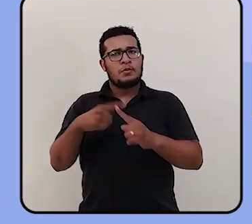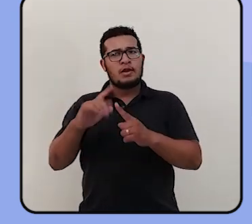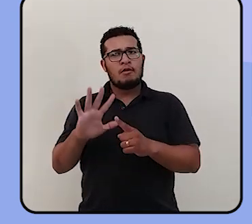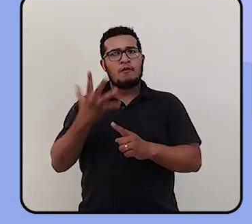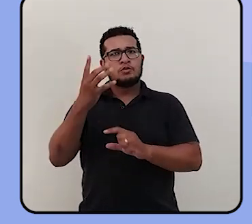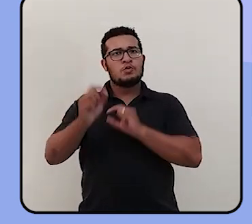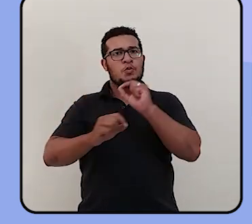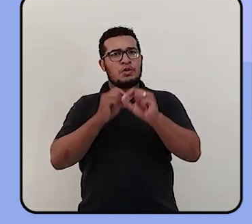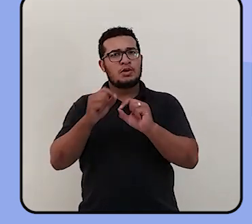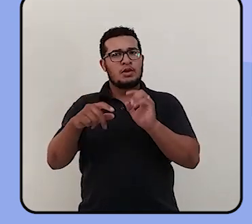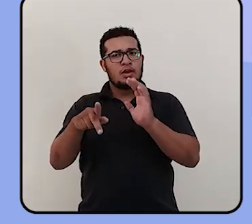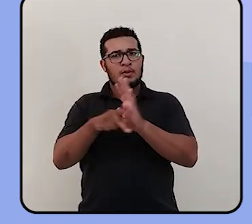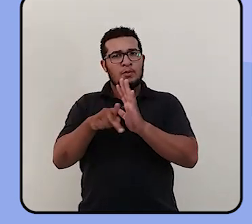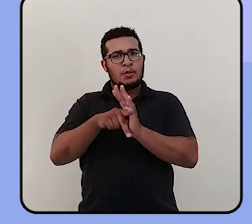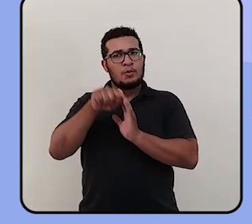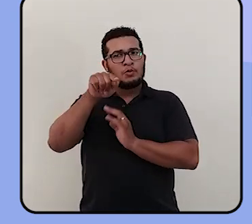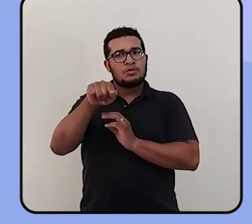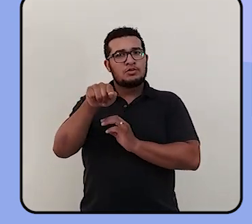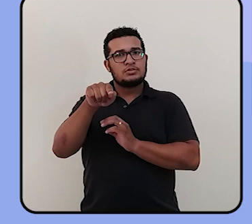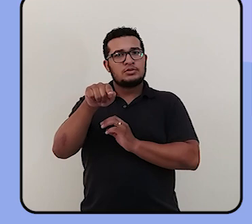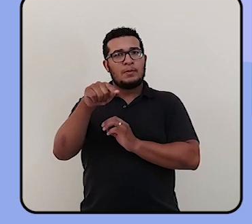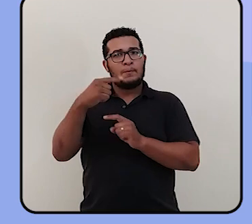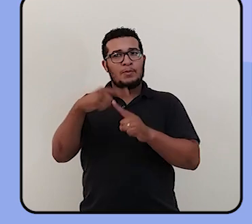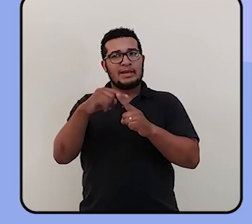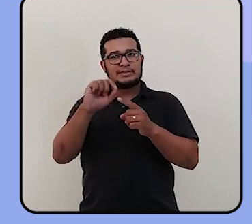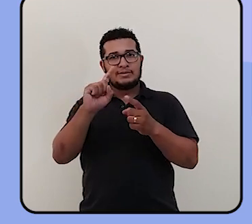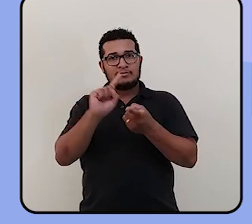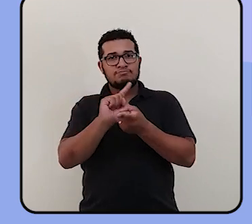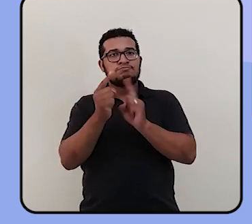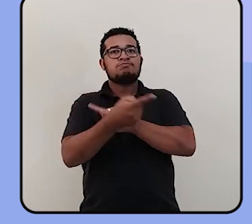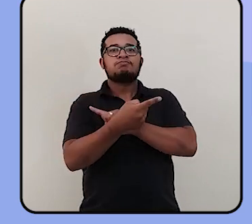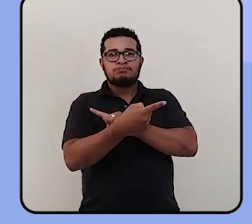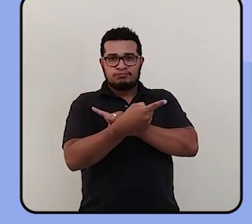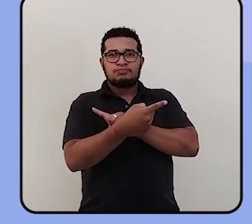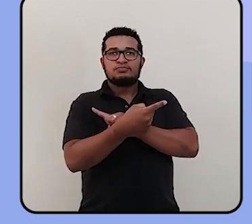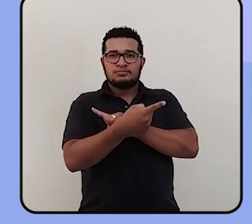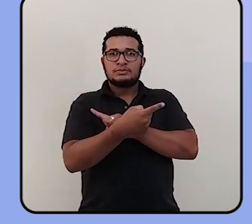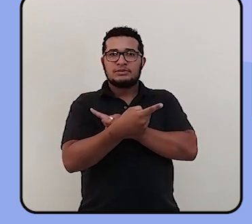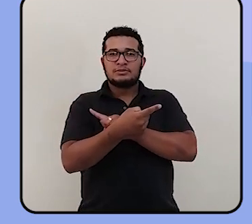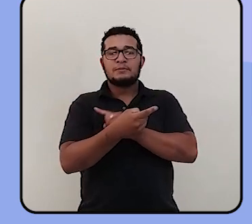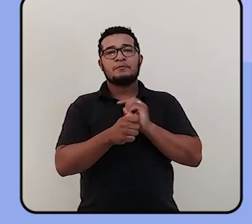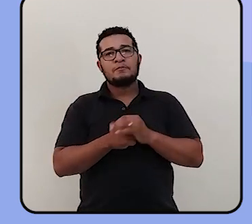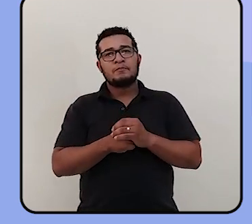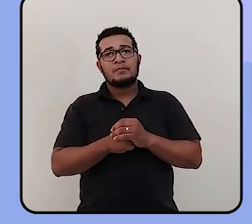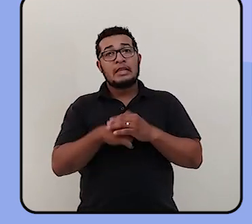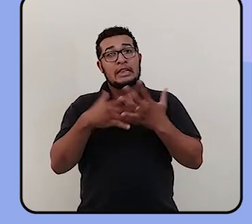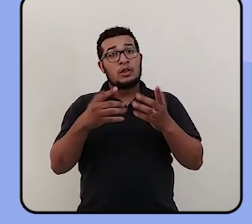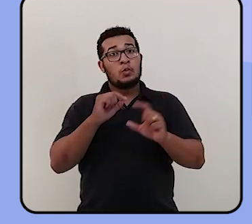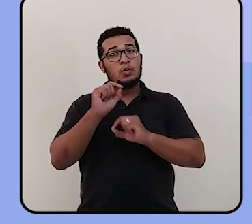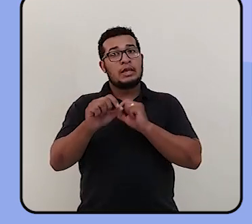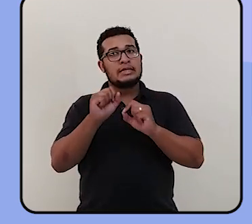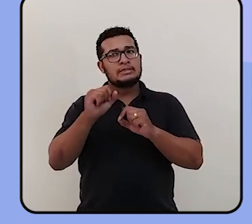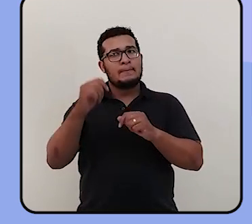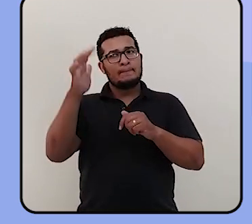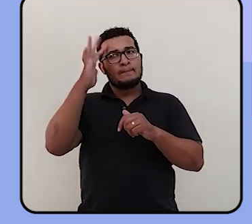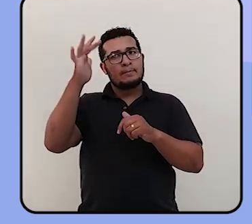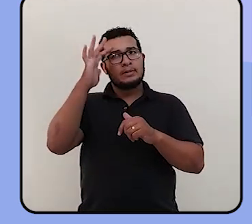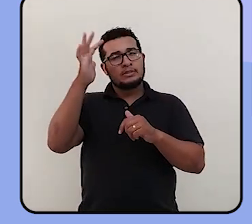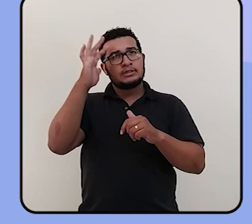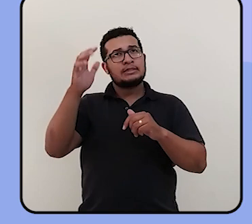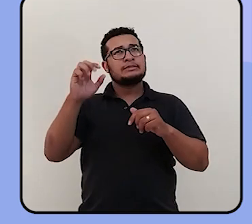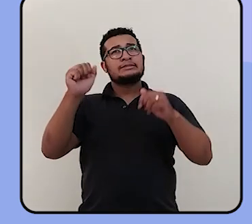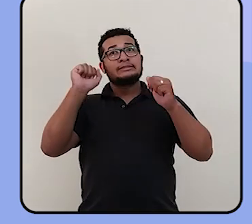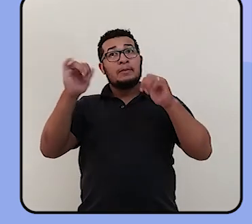que será que vai acontecer com o número de máquinas? E isso daí é um pouco complicado, mas se você